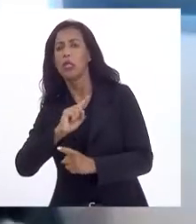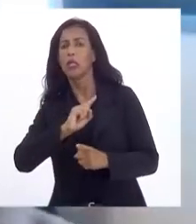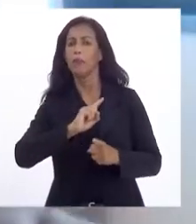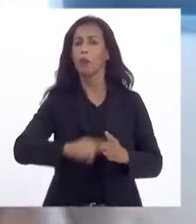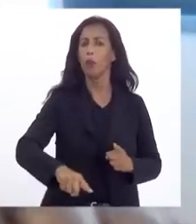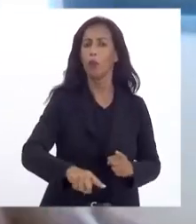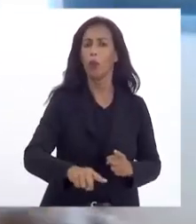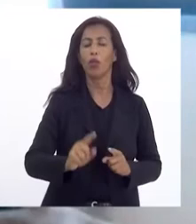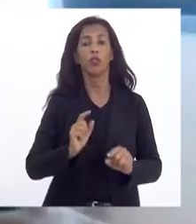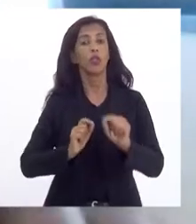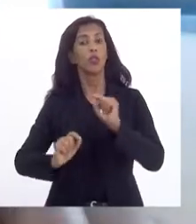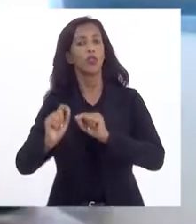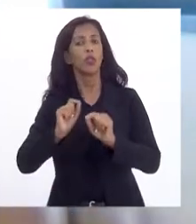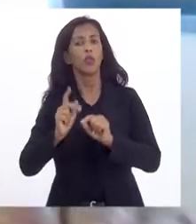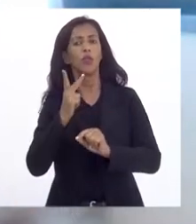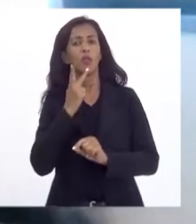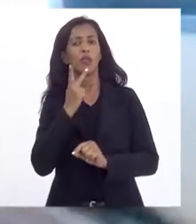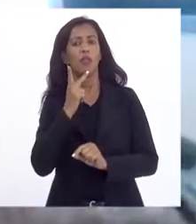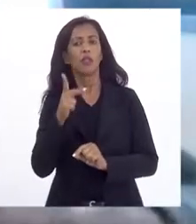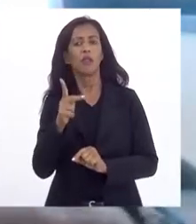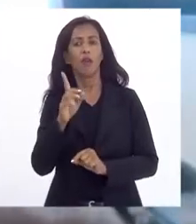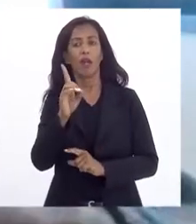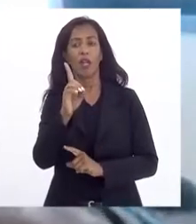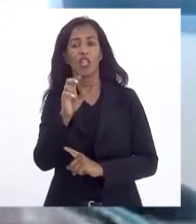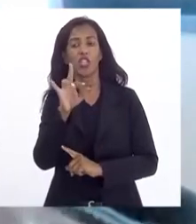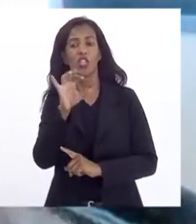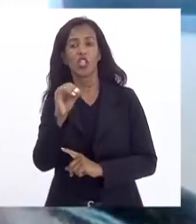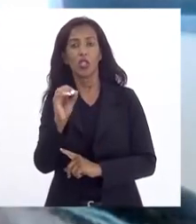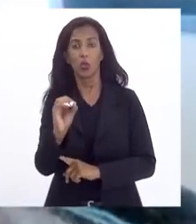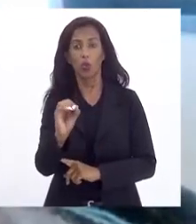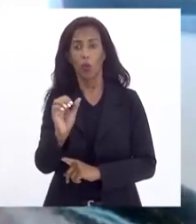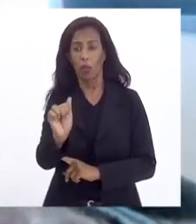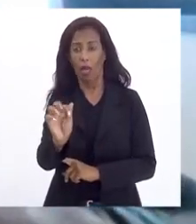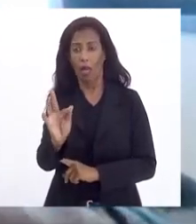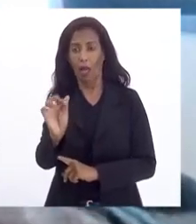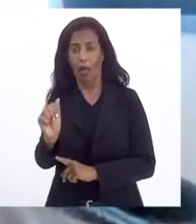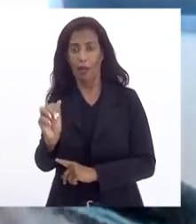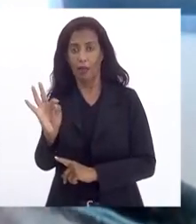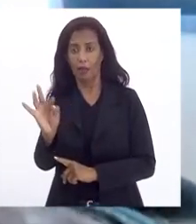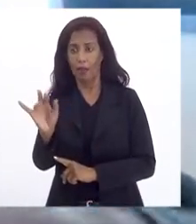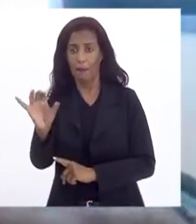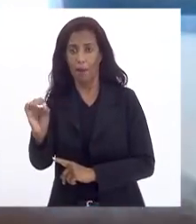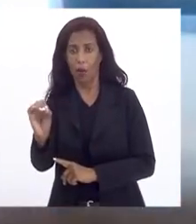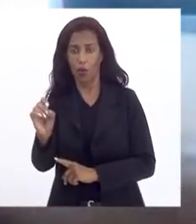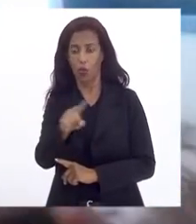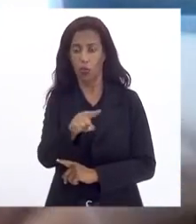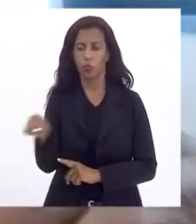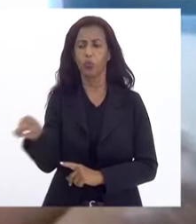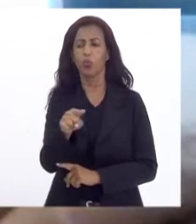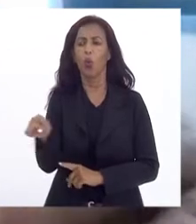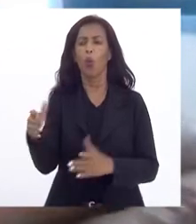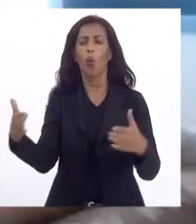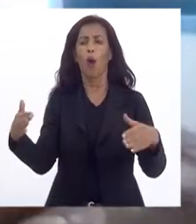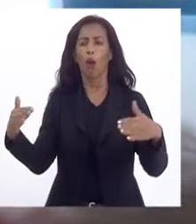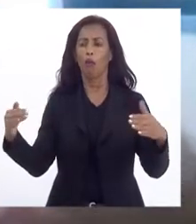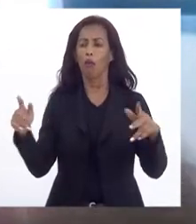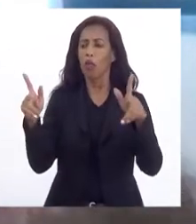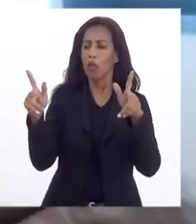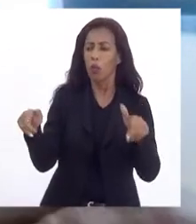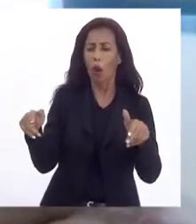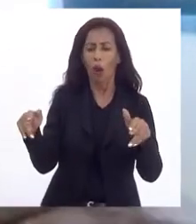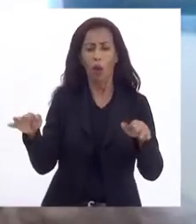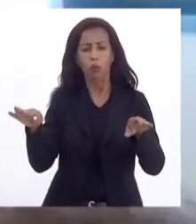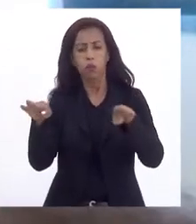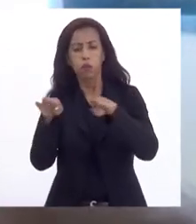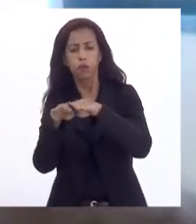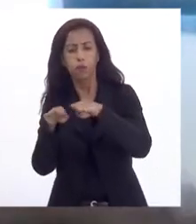diz o plano diretor da APA Tamoios. Sobrepondo os dois, se viu quais que se mantinham iguais e quais